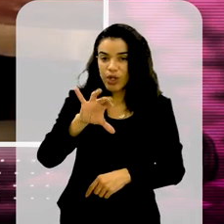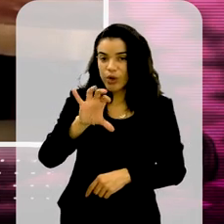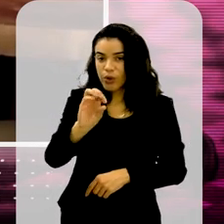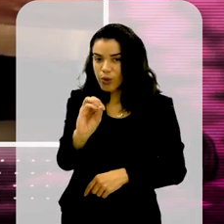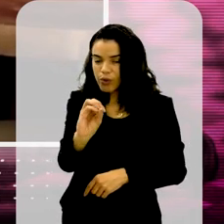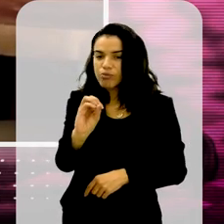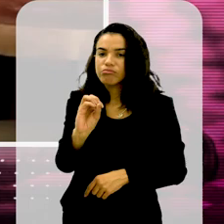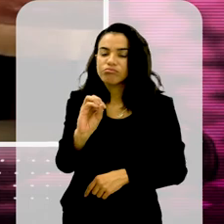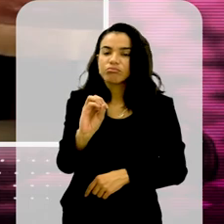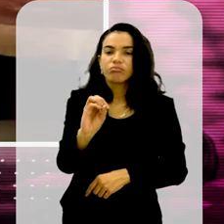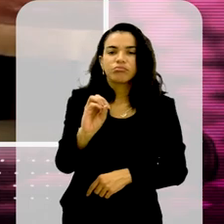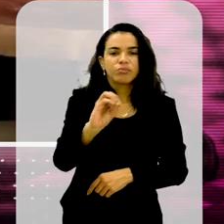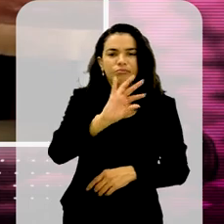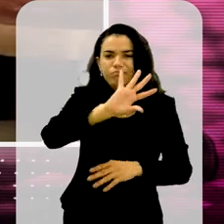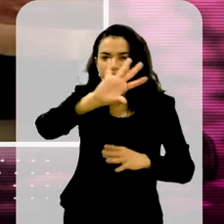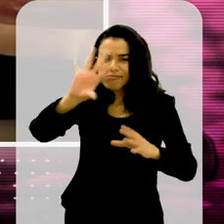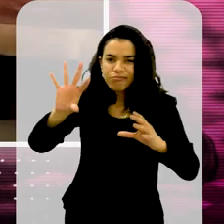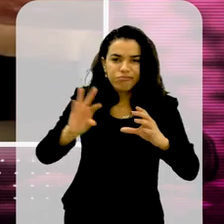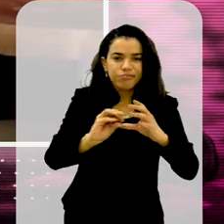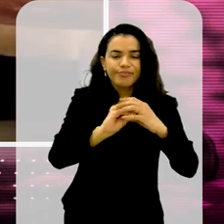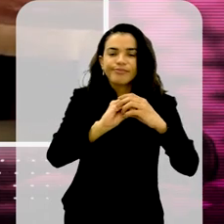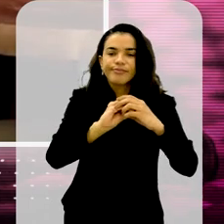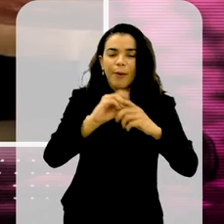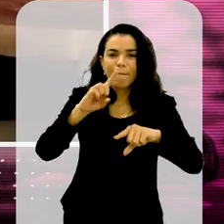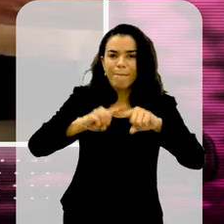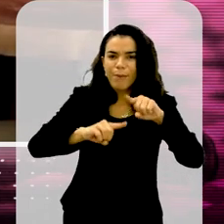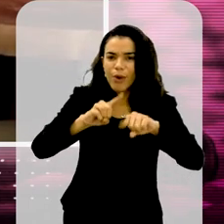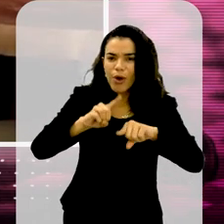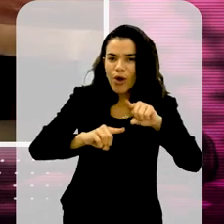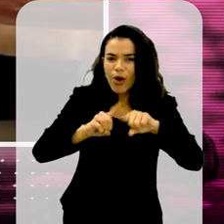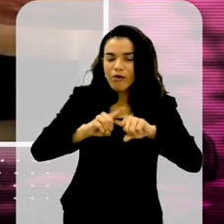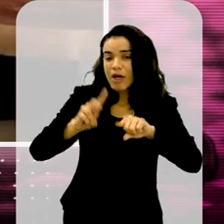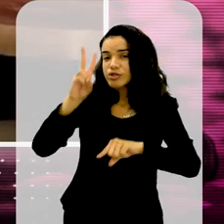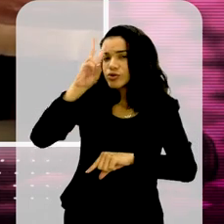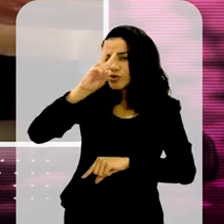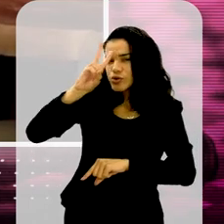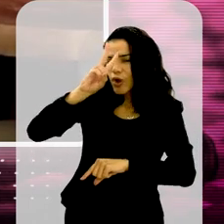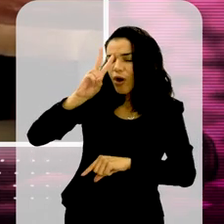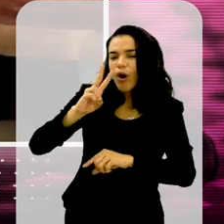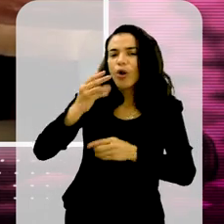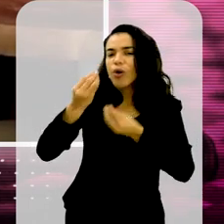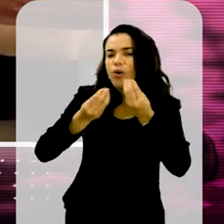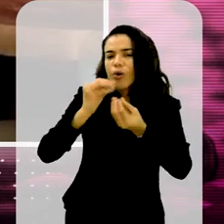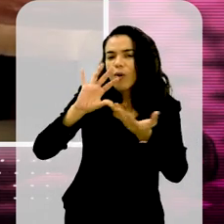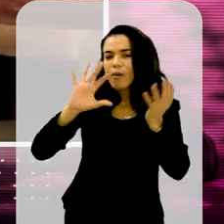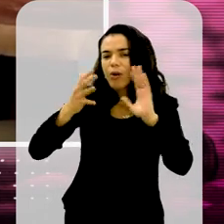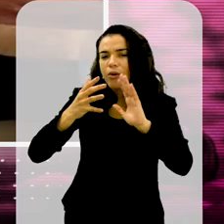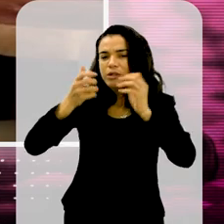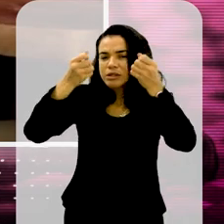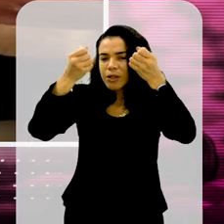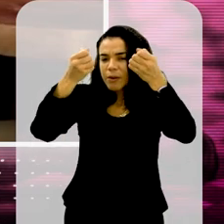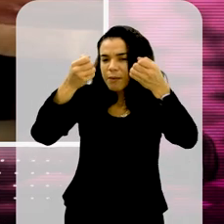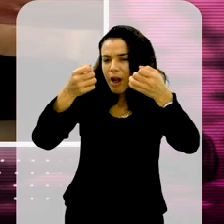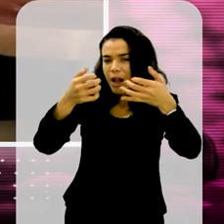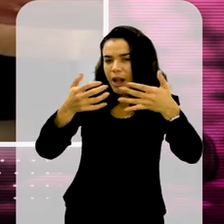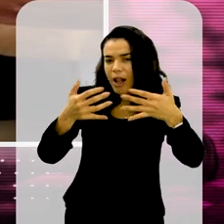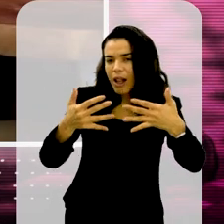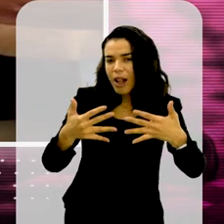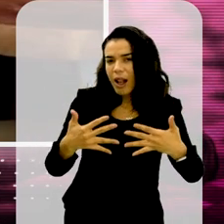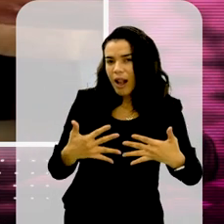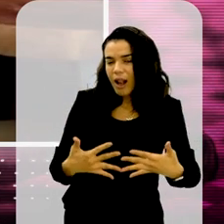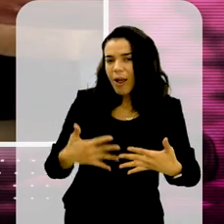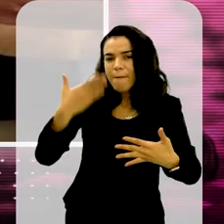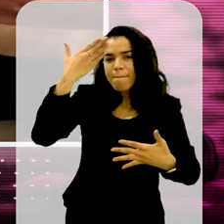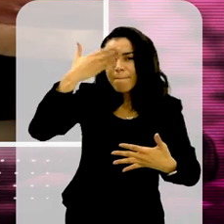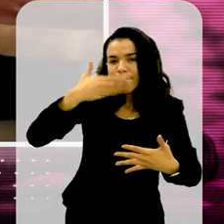estado. Ali você coloca todo o conjunto probatório, ou seja, você coloca a história do crime, os elementos que fizeram